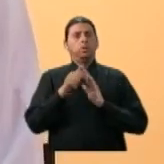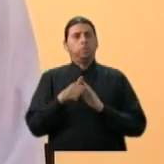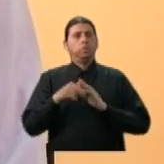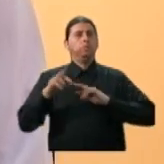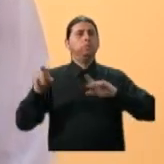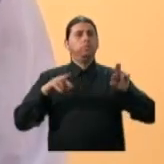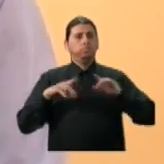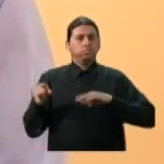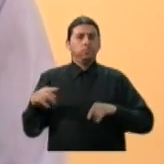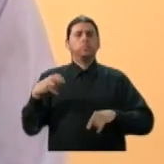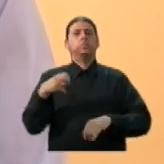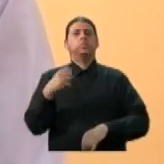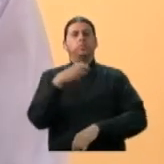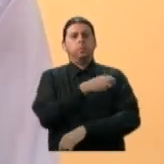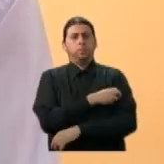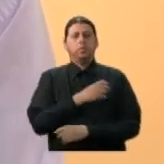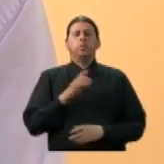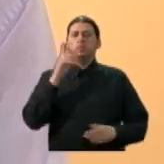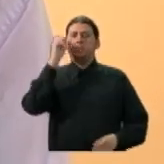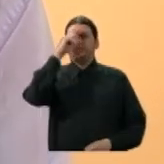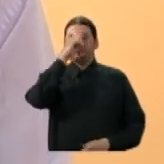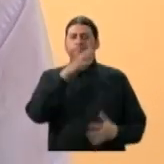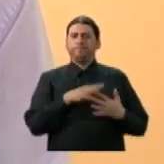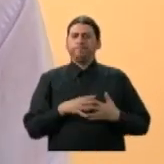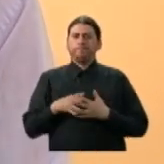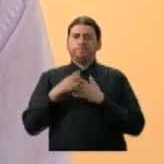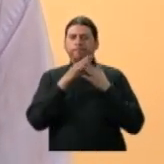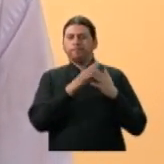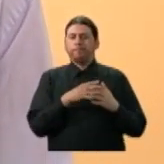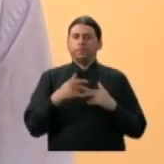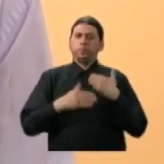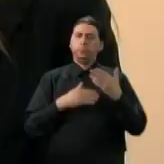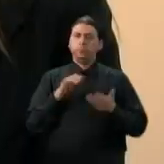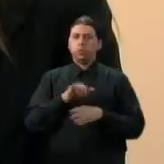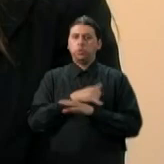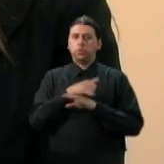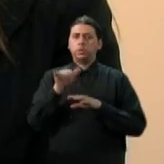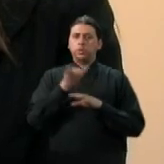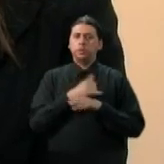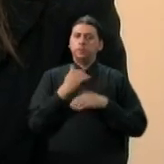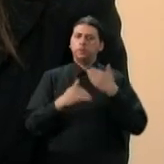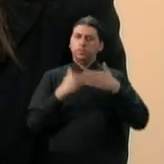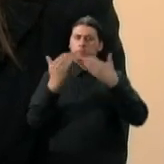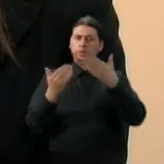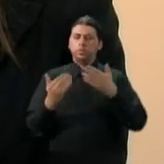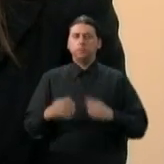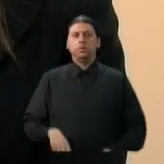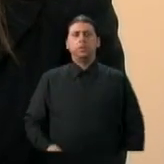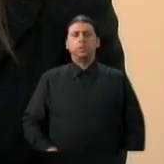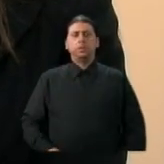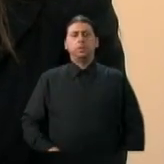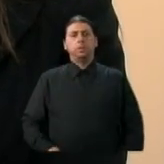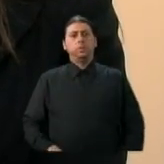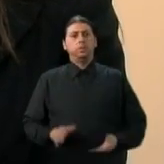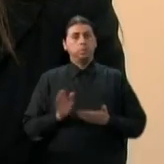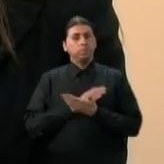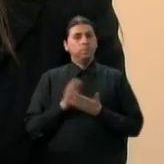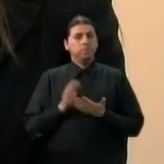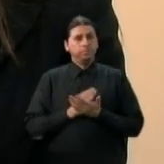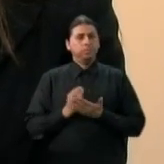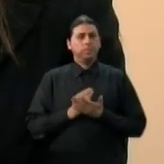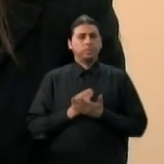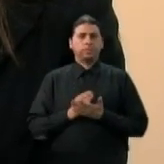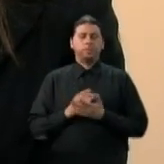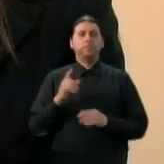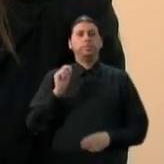outras se encontra tanta dificuldade em conseguir desenvolver? É que vai depender do agente infeccioso, né? Então, no caso,